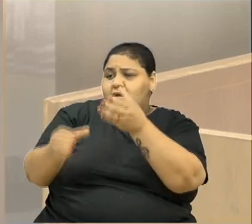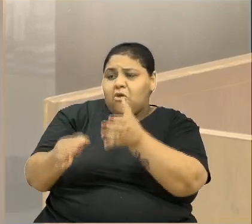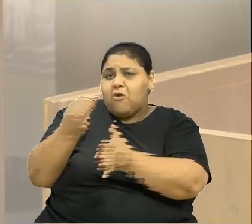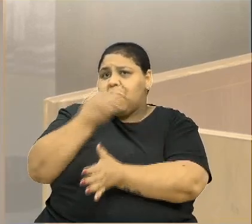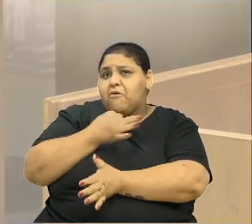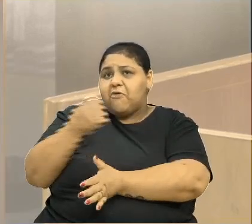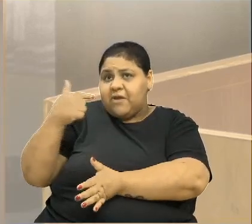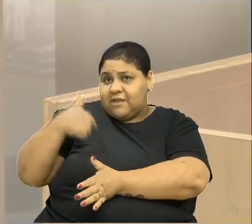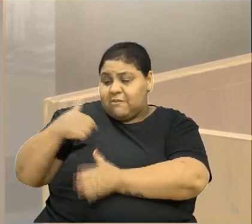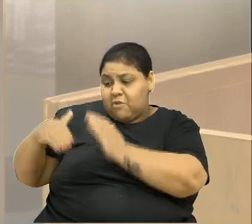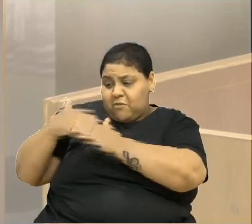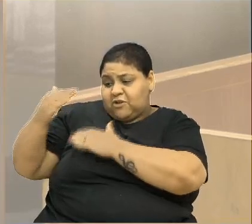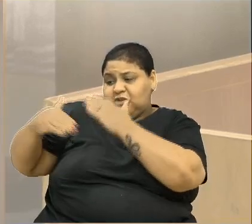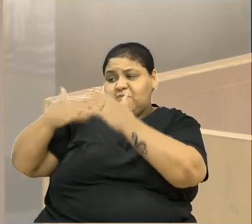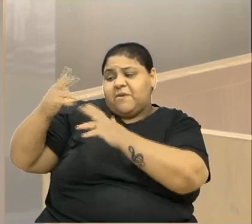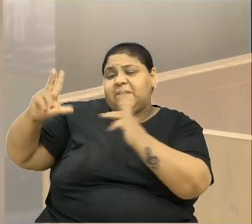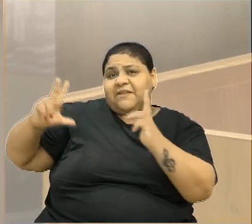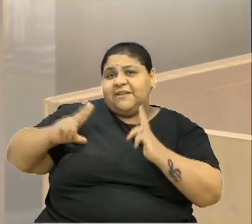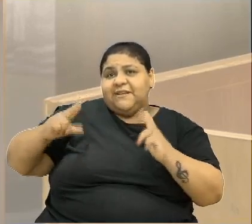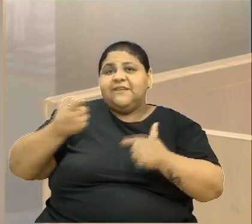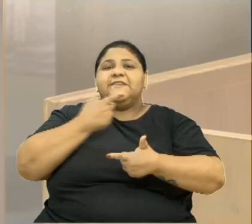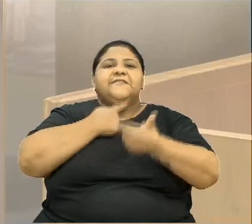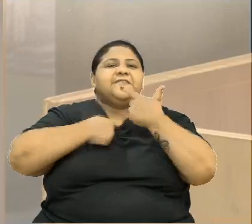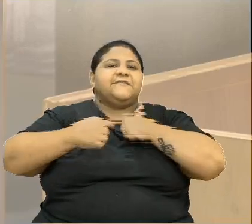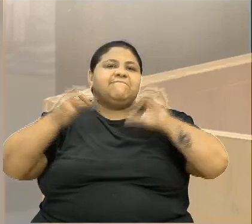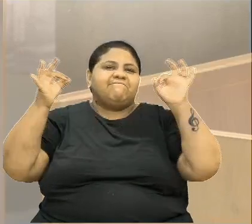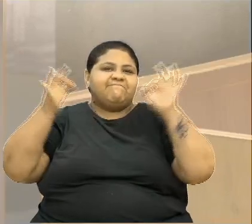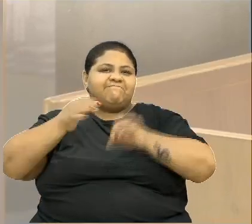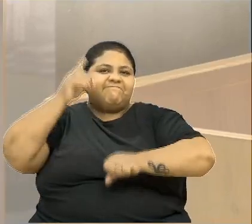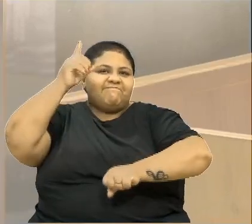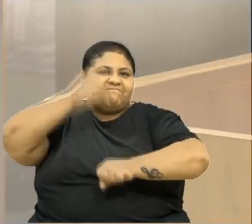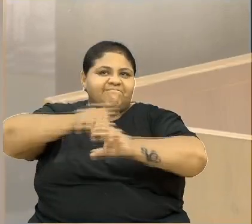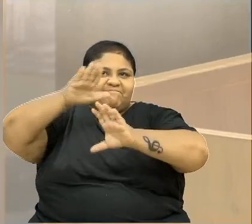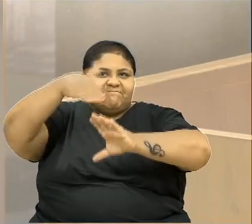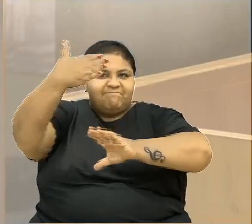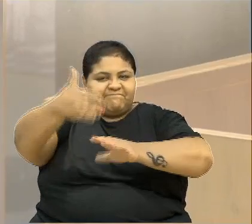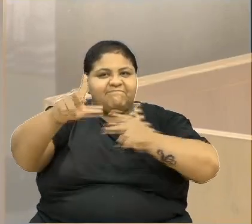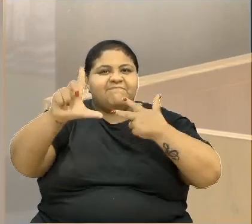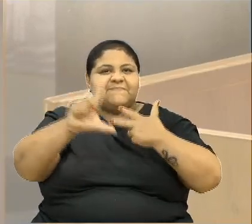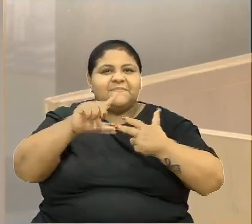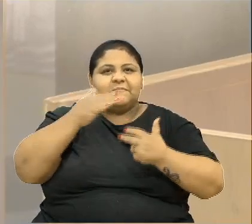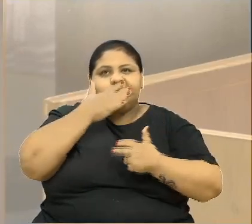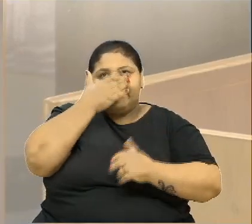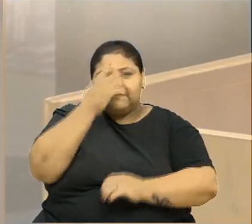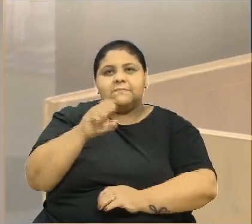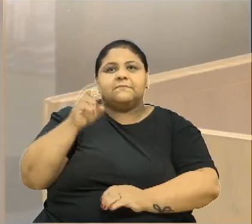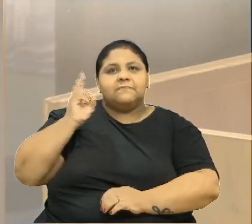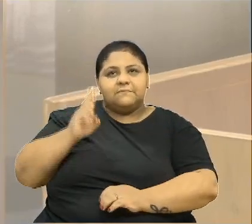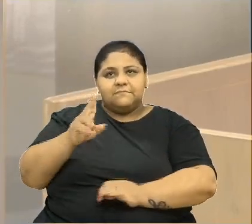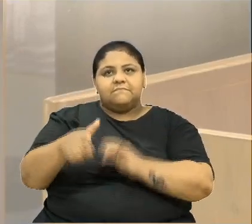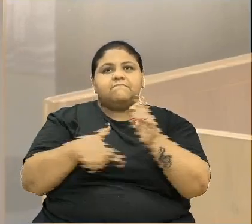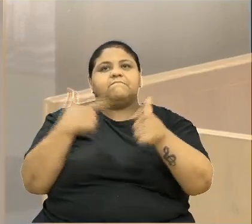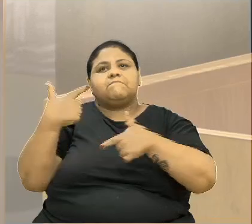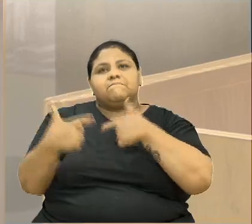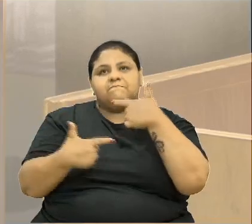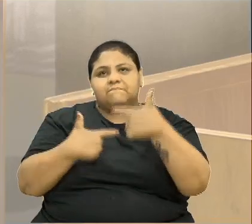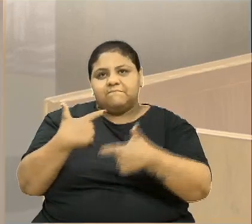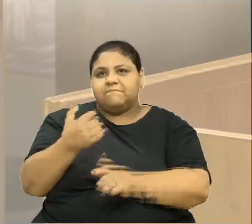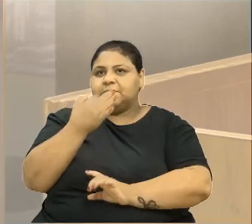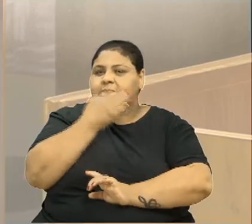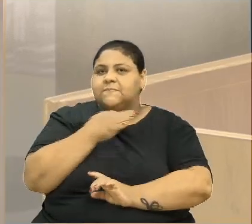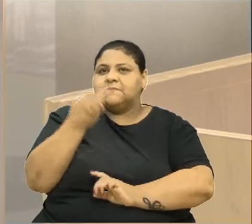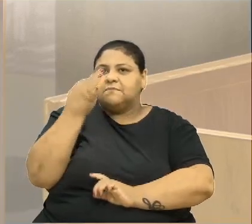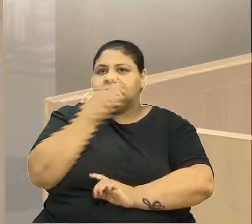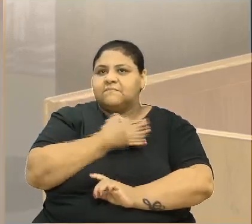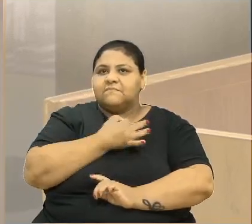pessoal enquanto pessoa. Desejo a todos um excelente mandato na próxima legislatura e sigo trabalhando aí por Caxias do